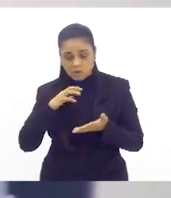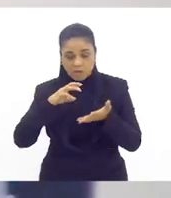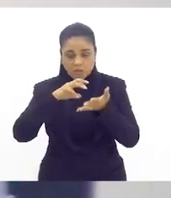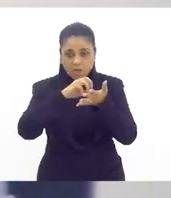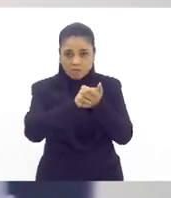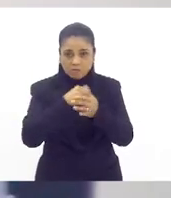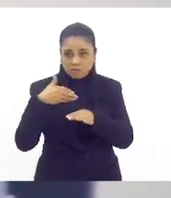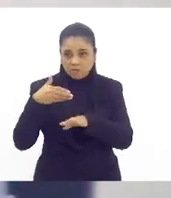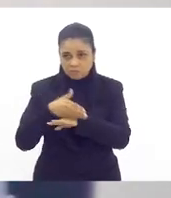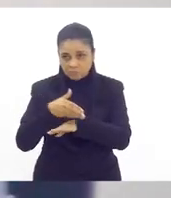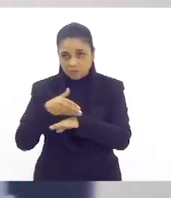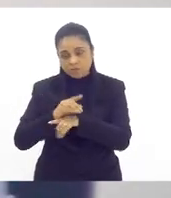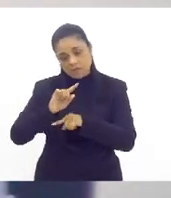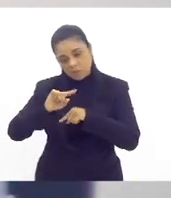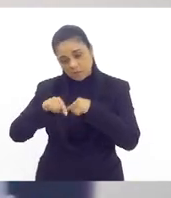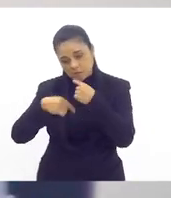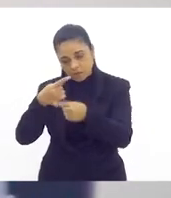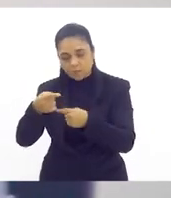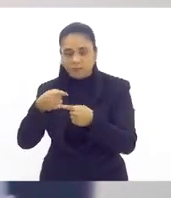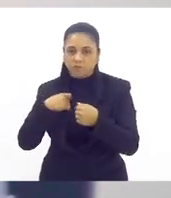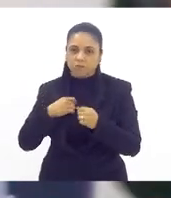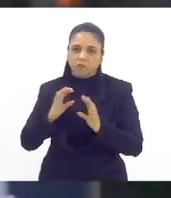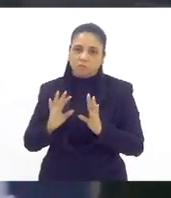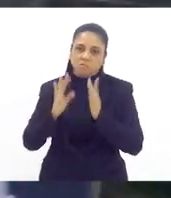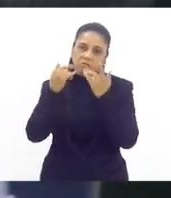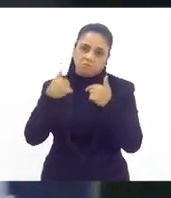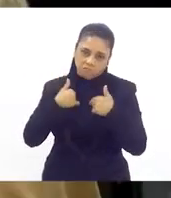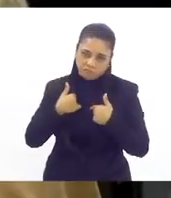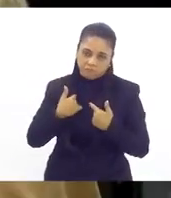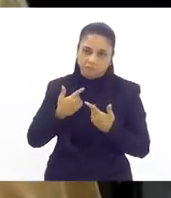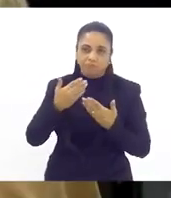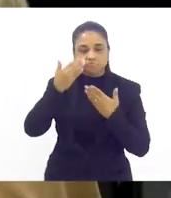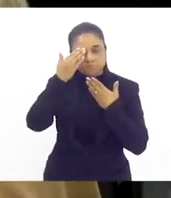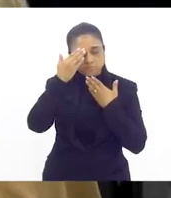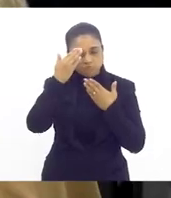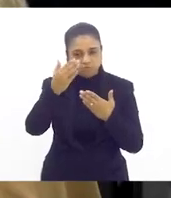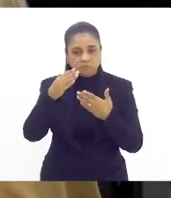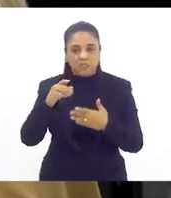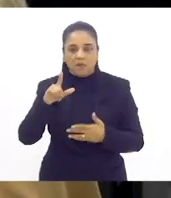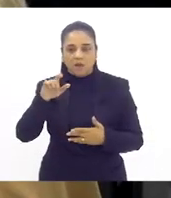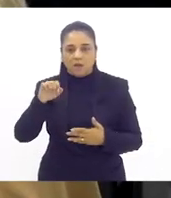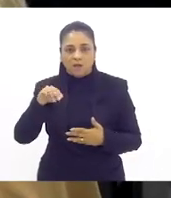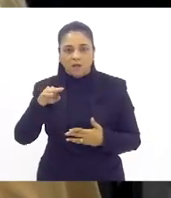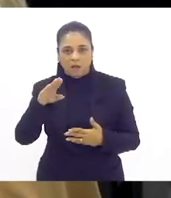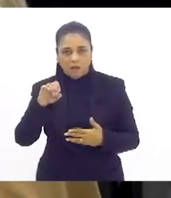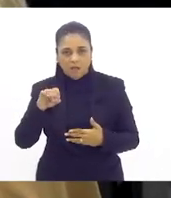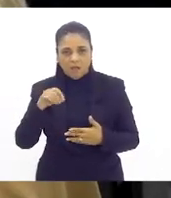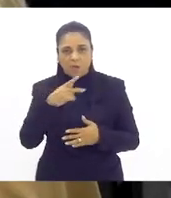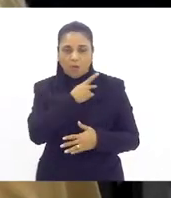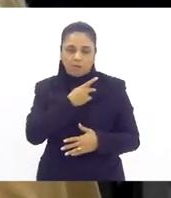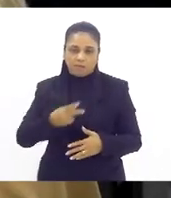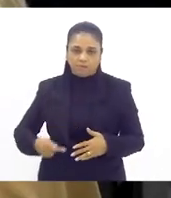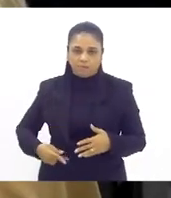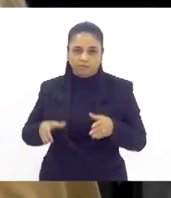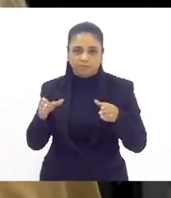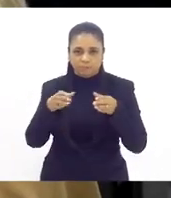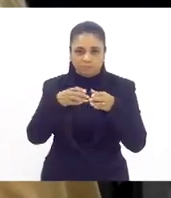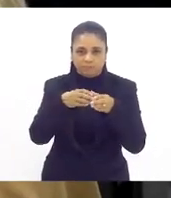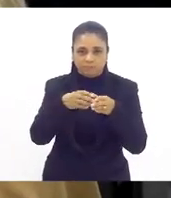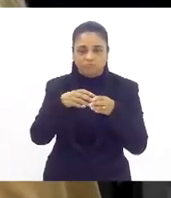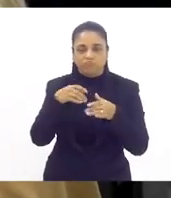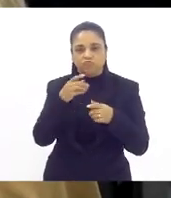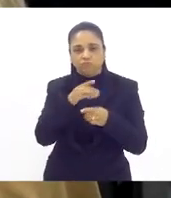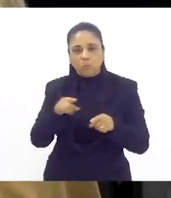saudação Vou fazer logo na sequência bem rapidinho Ana Lucas agradecemos a presença do Leo Borges que é presidente da cooperativa de músicos